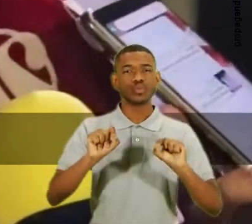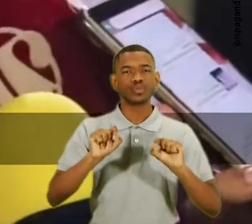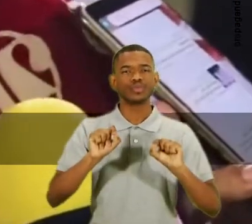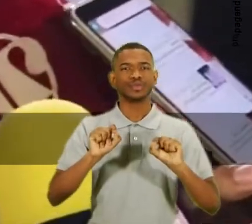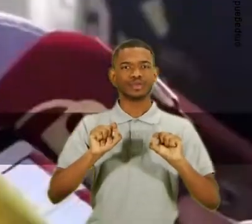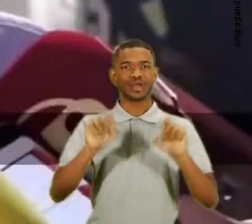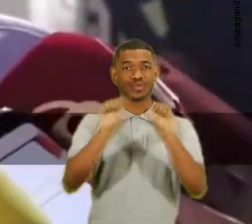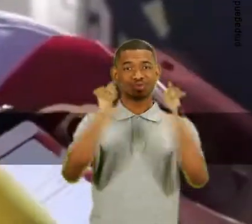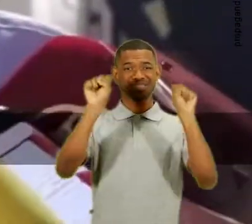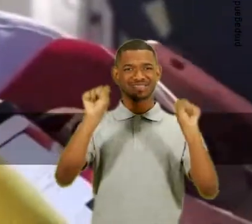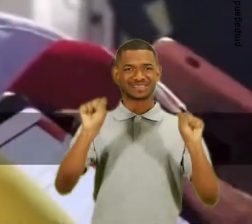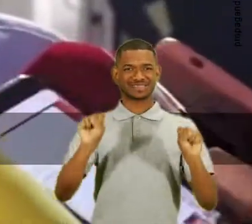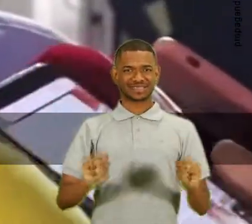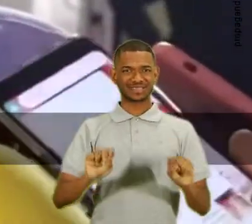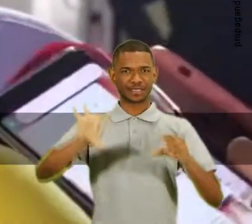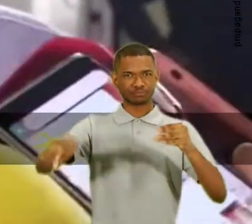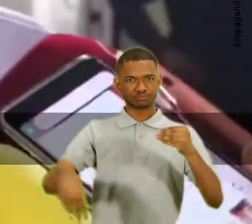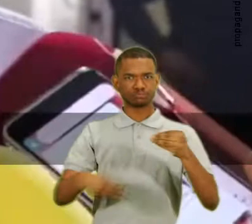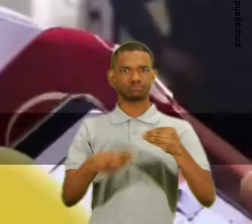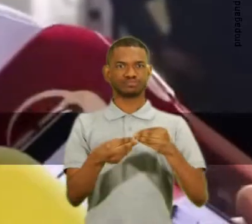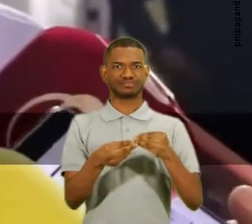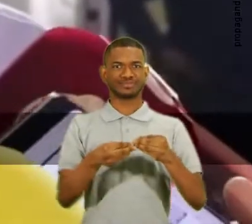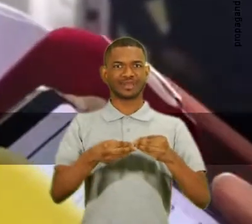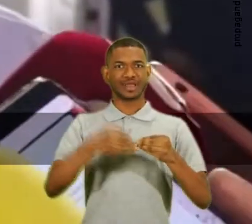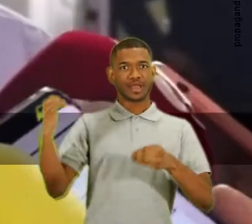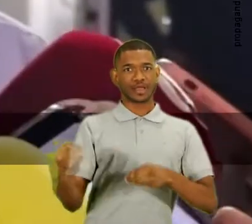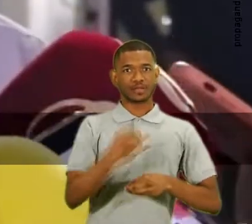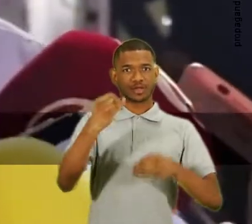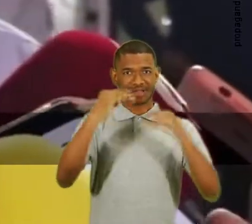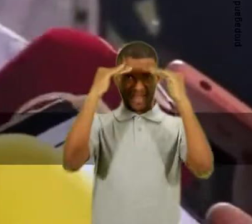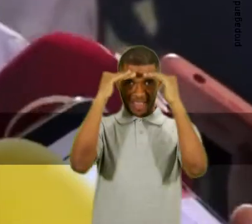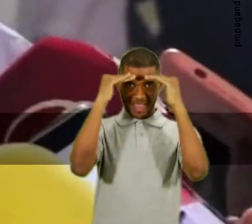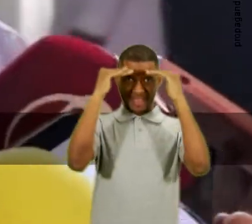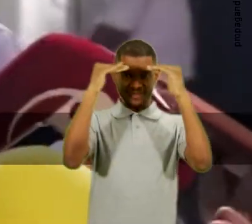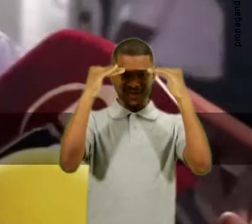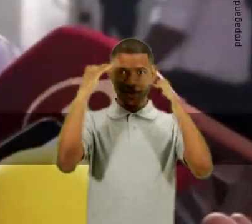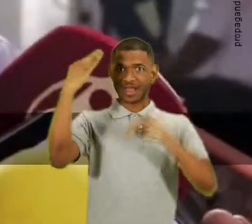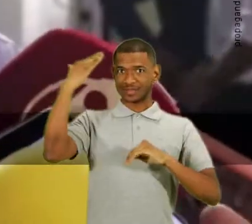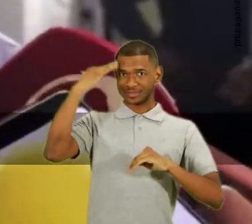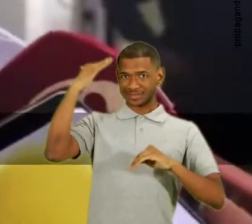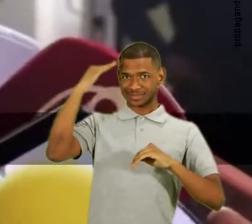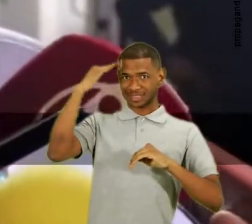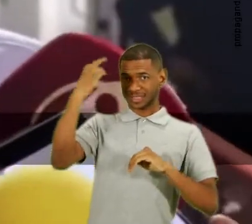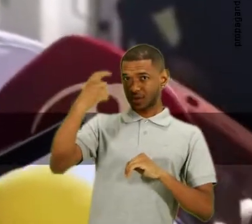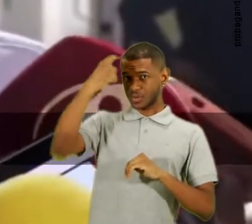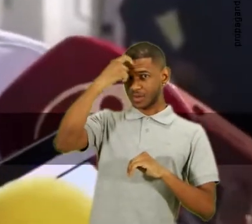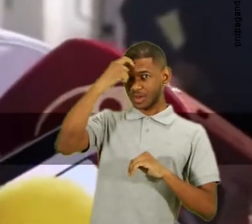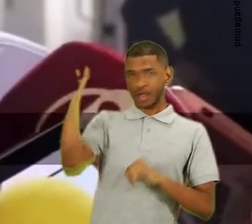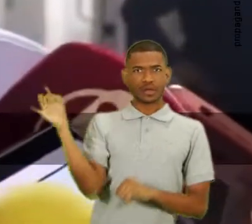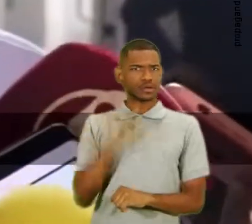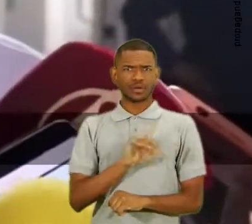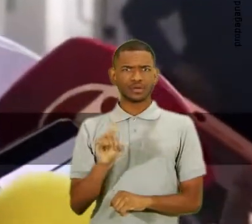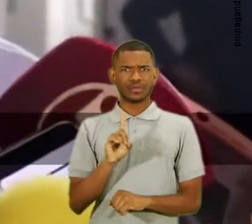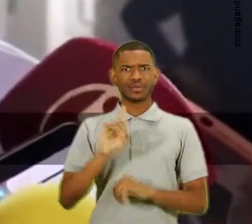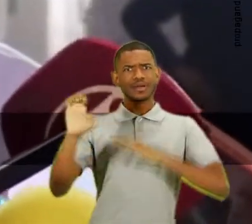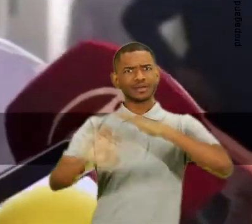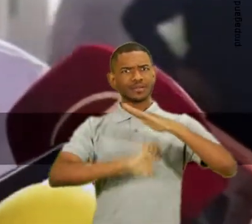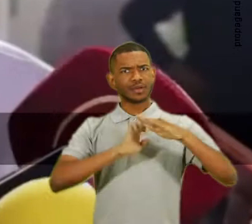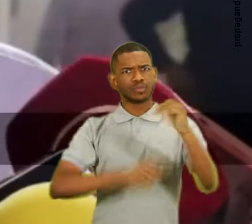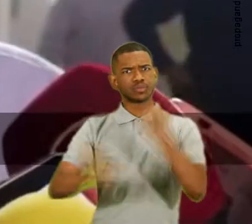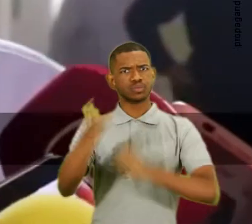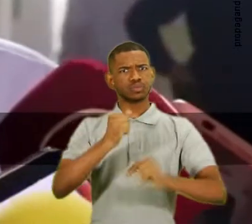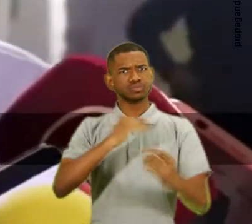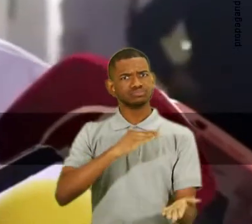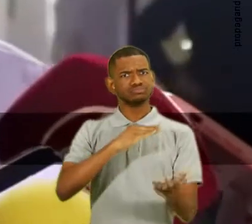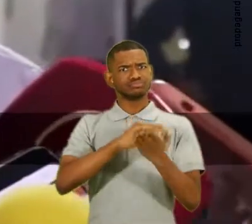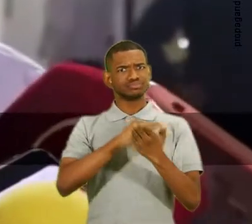sistema se preparar Então o que a gente tem que fazer a gente tem que respeitar doença respeitar ela mas não tem medo e faz os Comerciantes